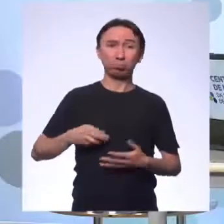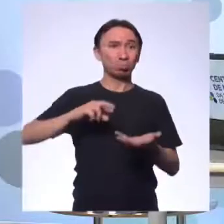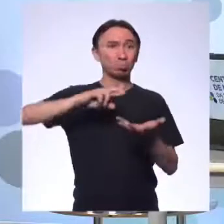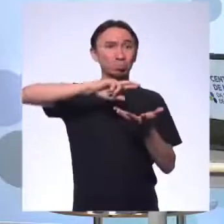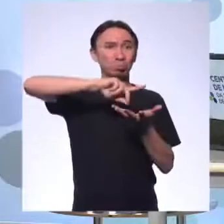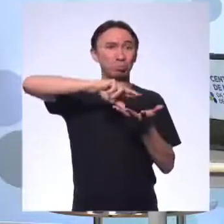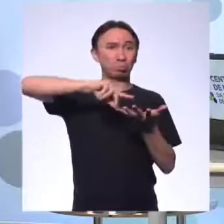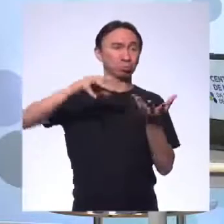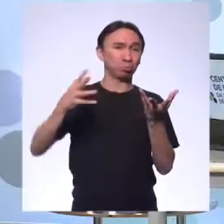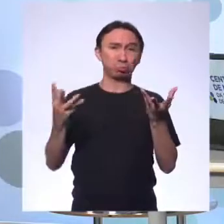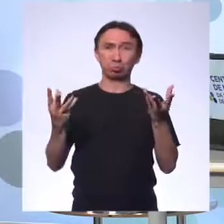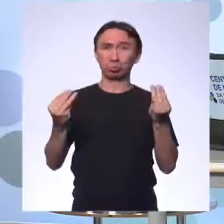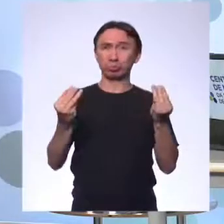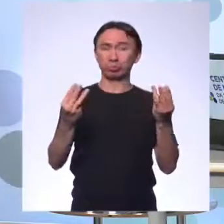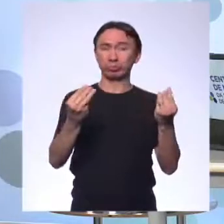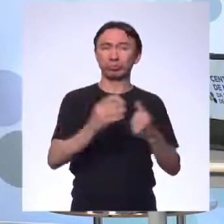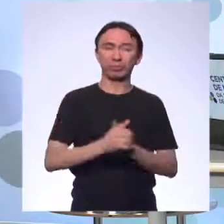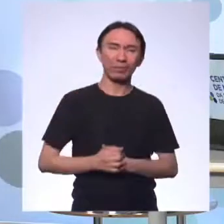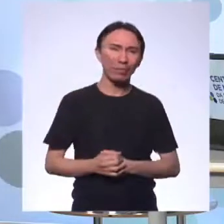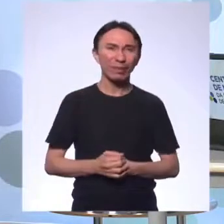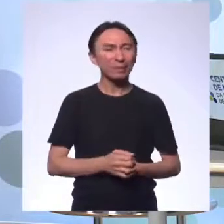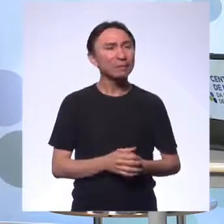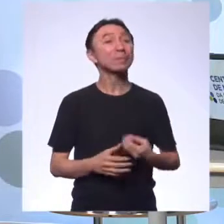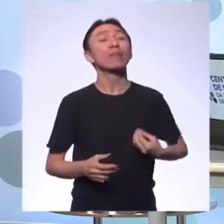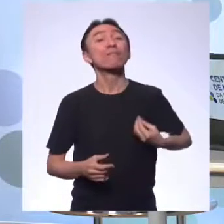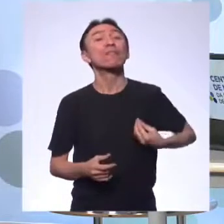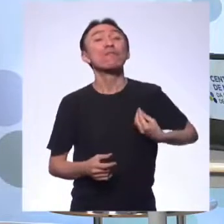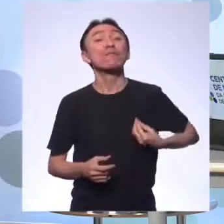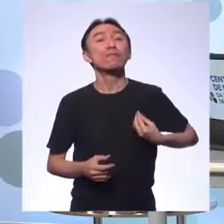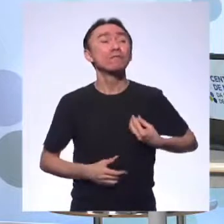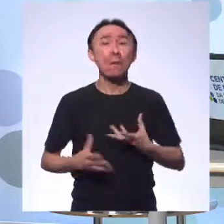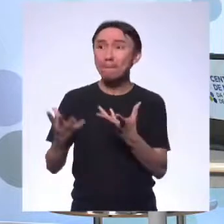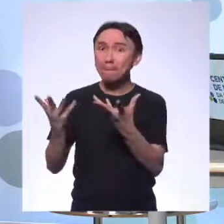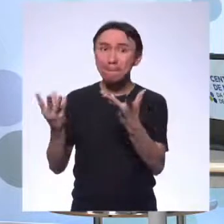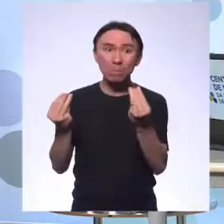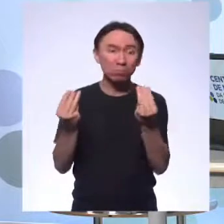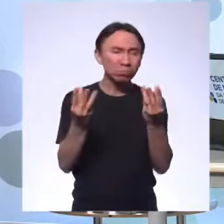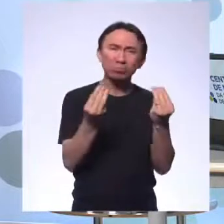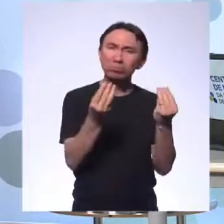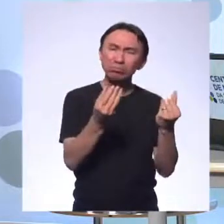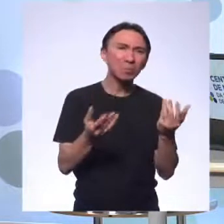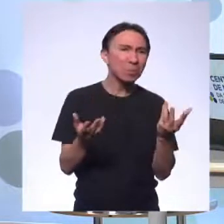a gente tem tantos seres vivos, como que a gente faz para estudar esses seres vivos?